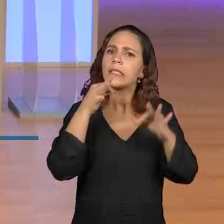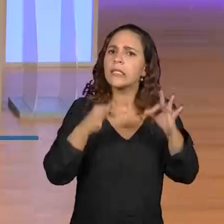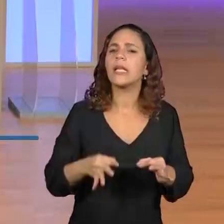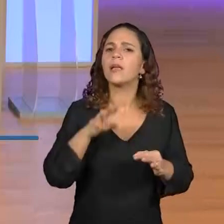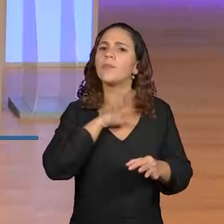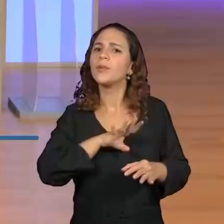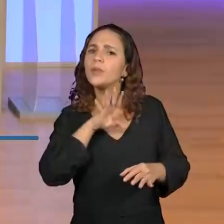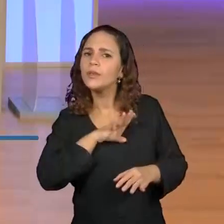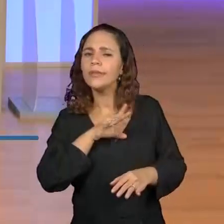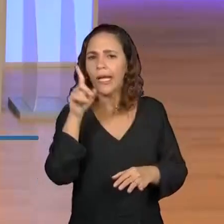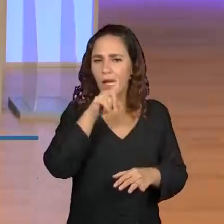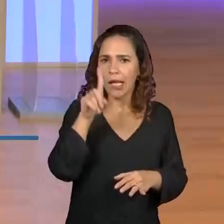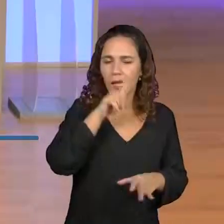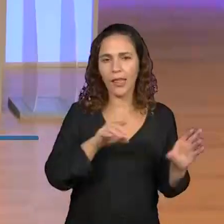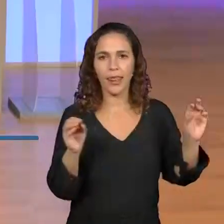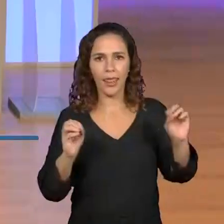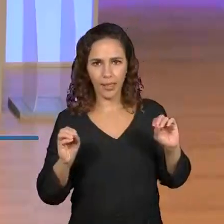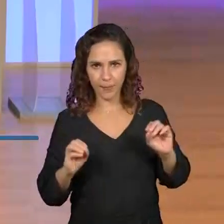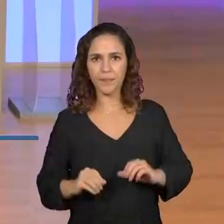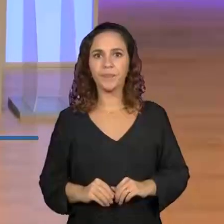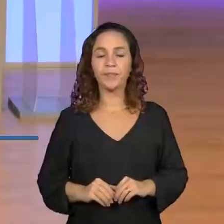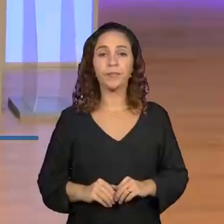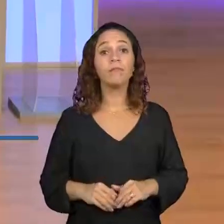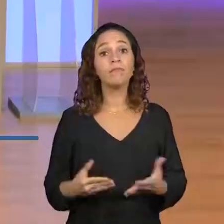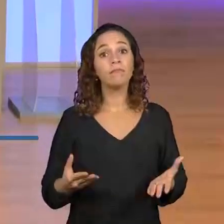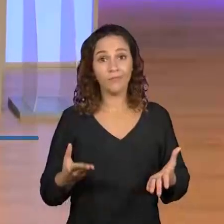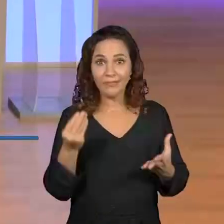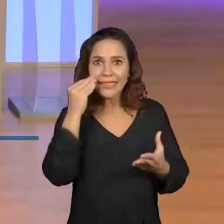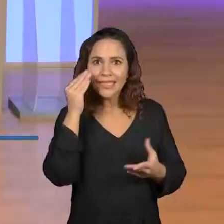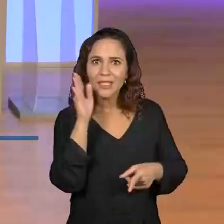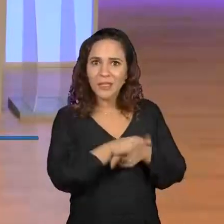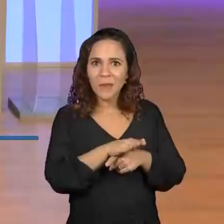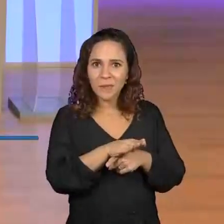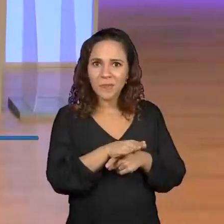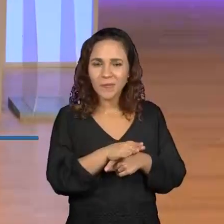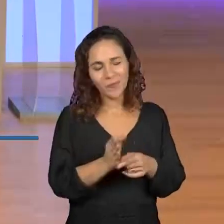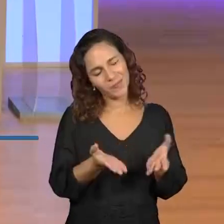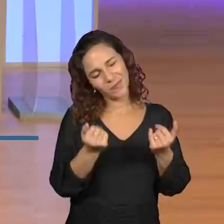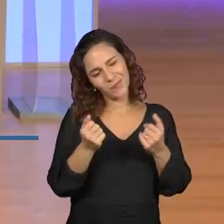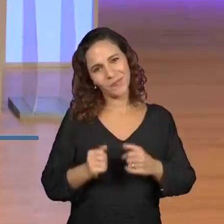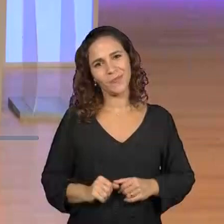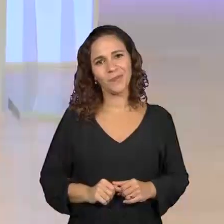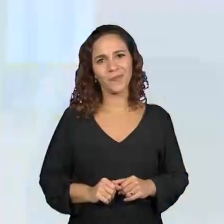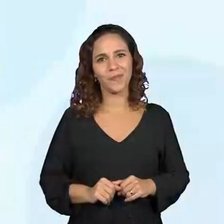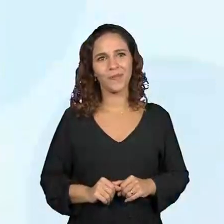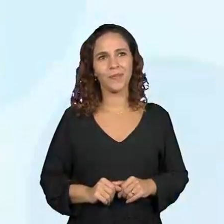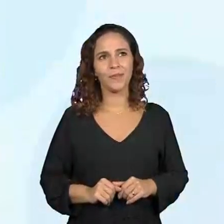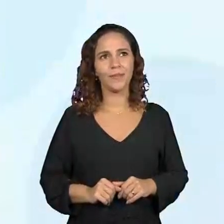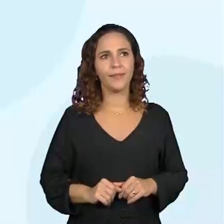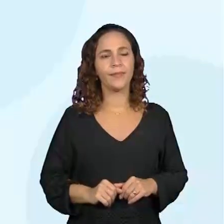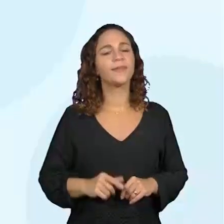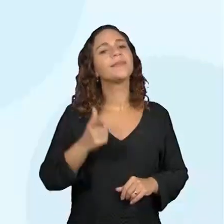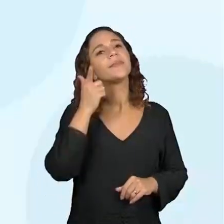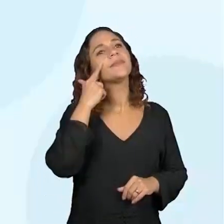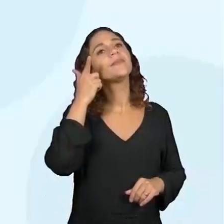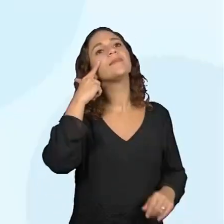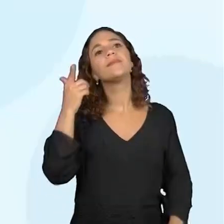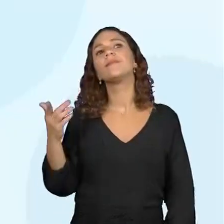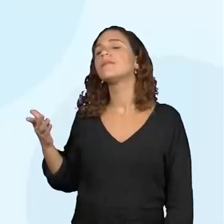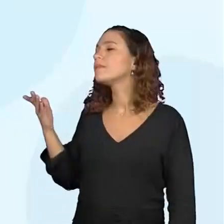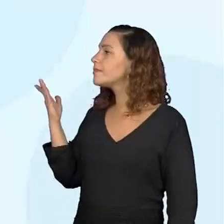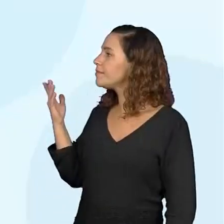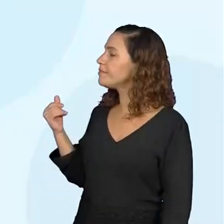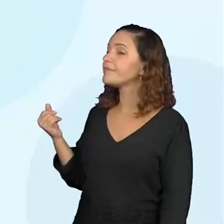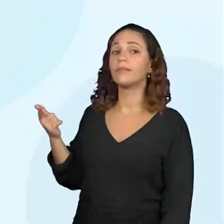escrito corretamente. Sim, então nós vamos ajudar eles nesse momento. Vamos lá. Vamos lá. Olha só então como eles escreveram.